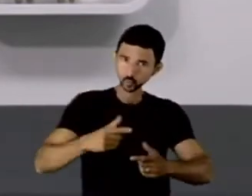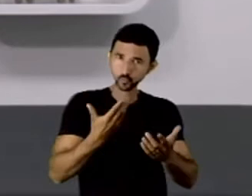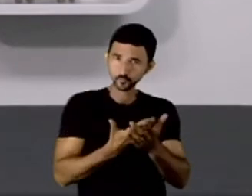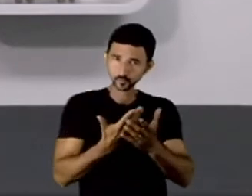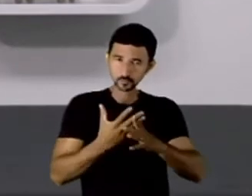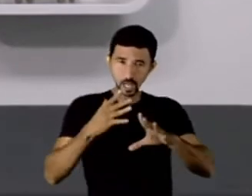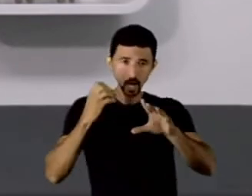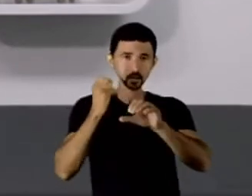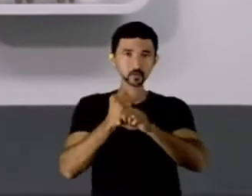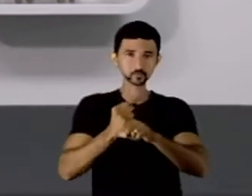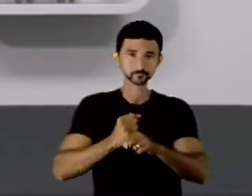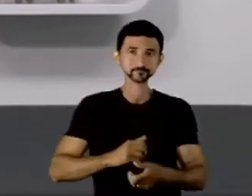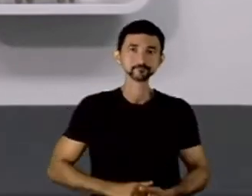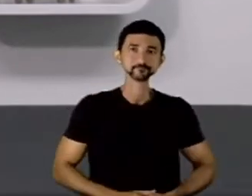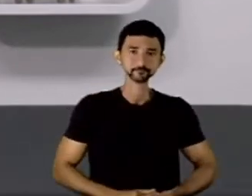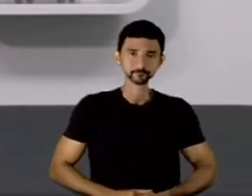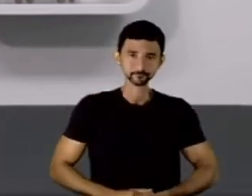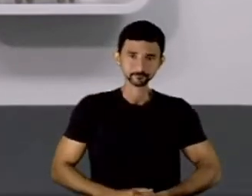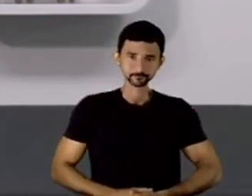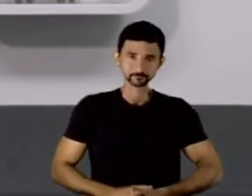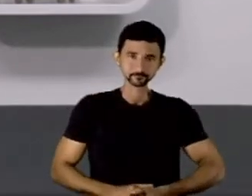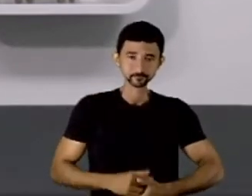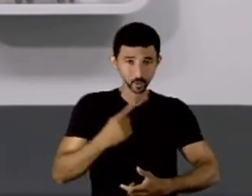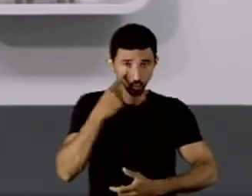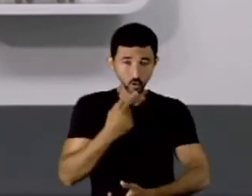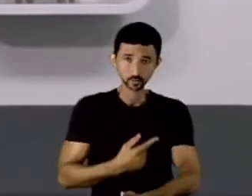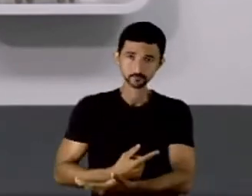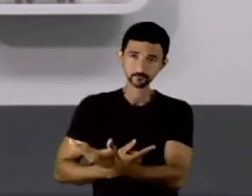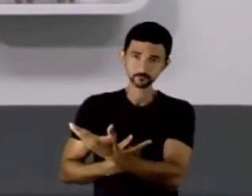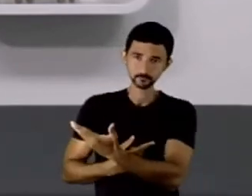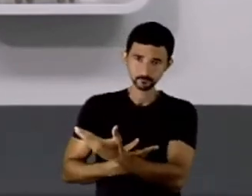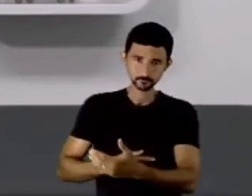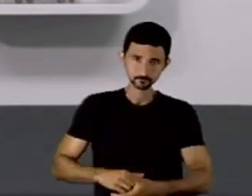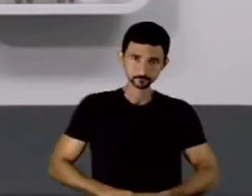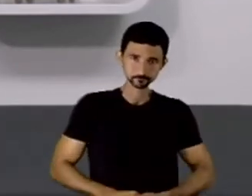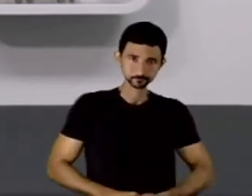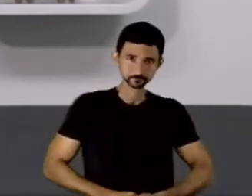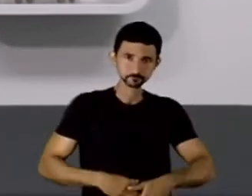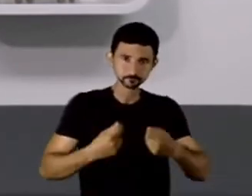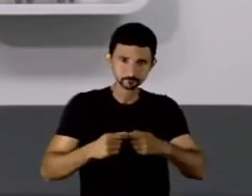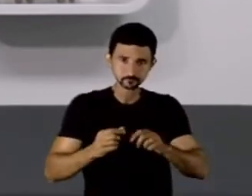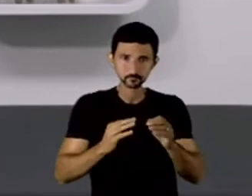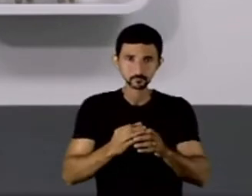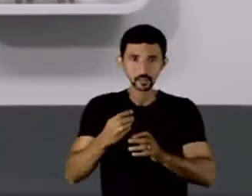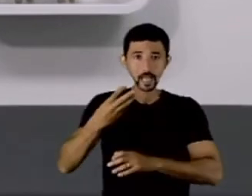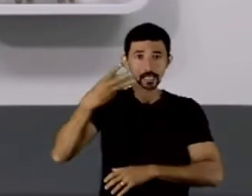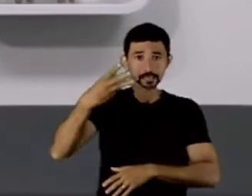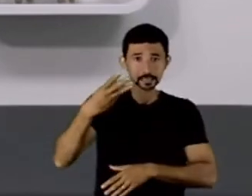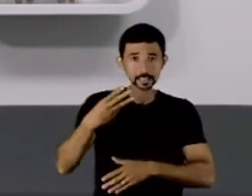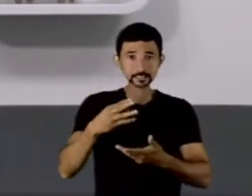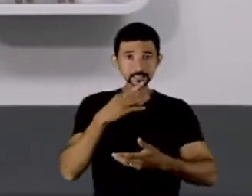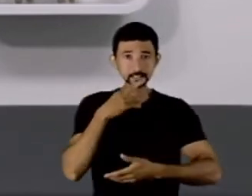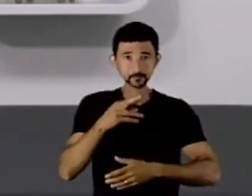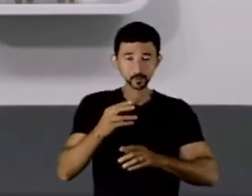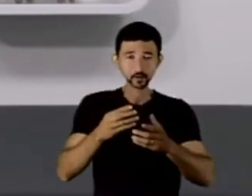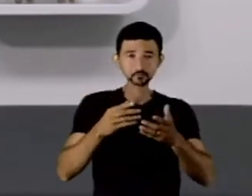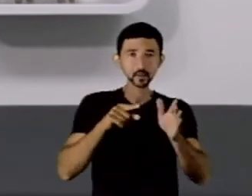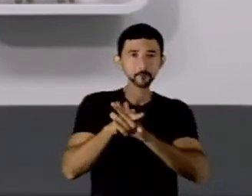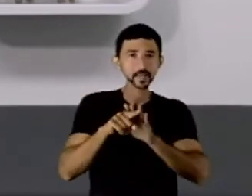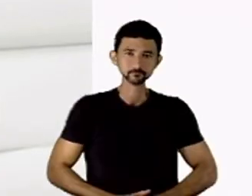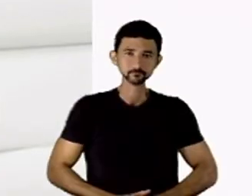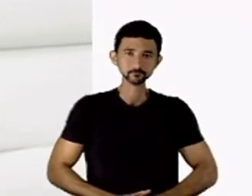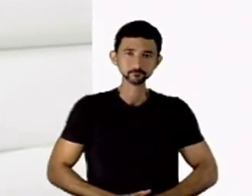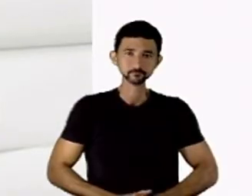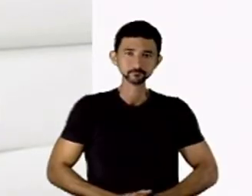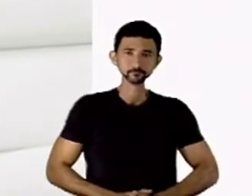uma retrospectiva, tá? Mas acompanha comigo na tela que a gente tem a terceira situação para que a gente